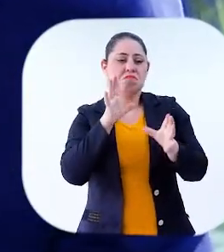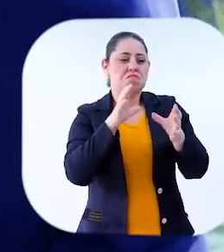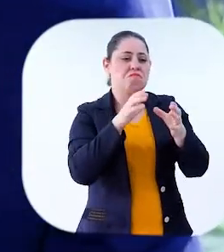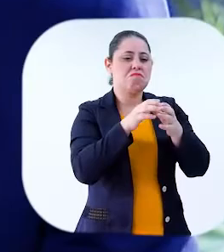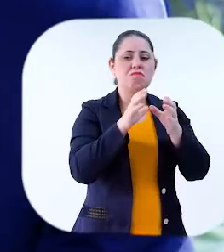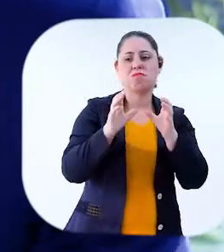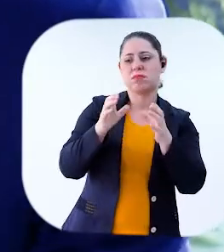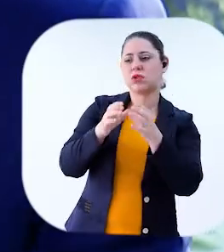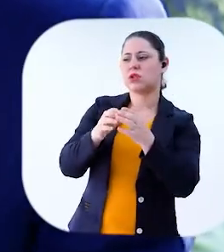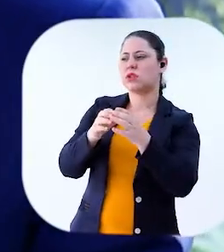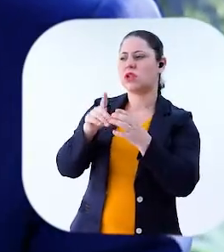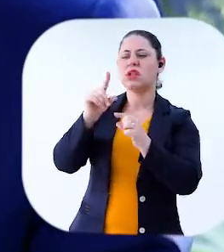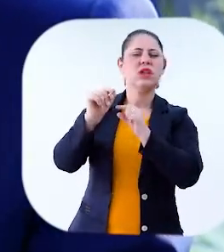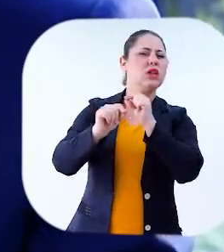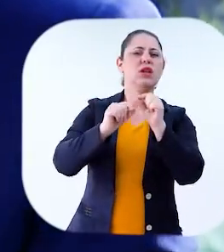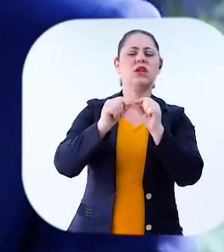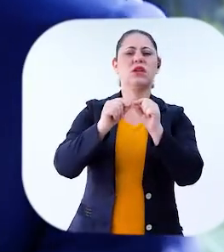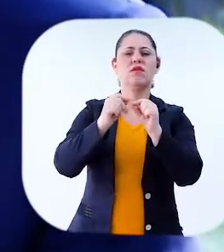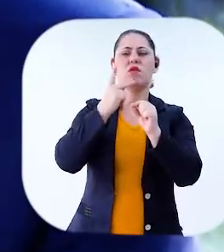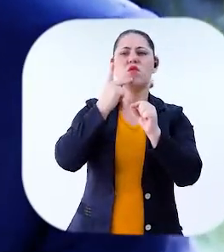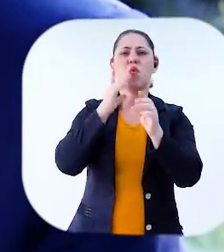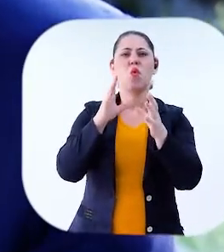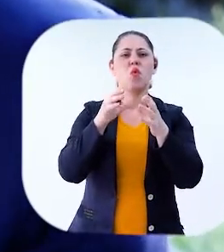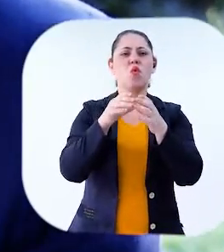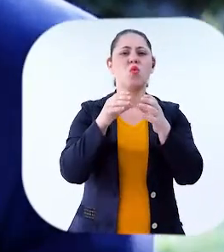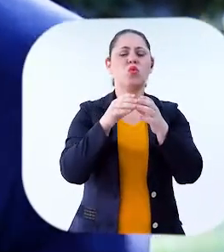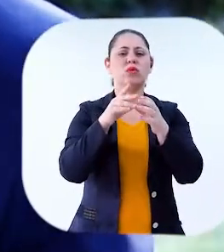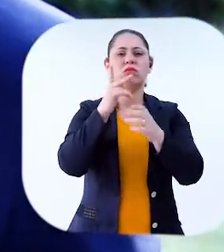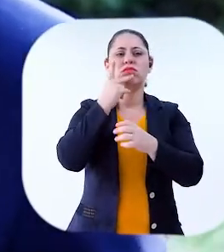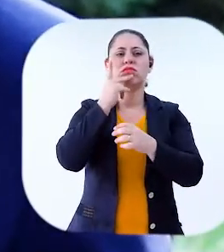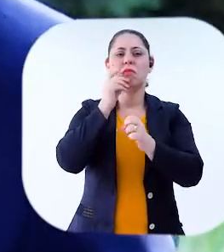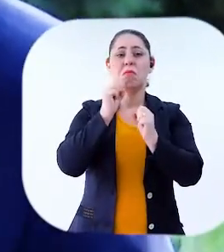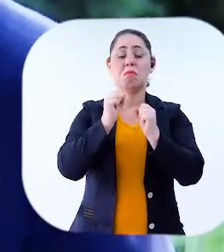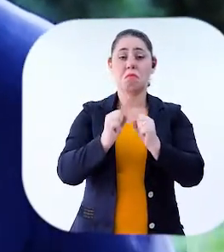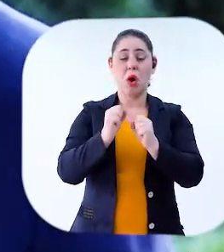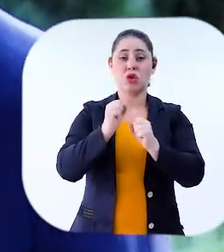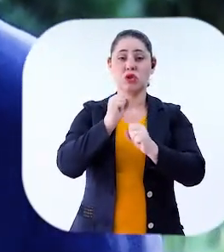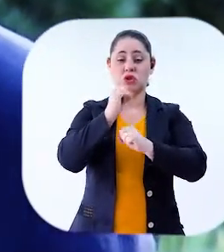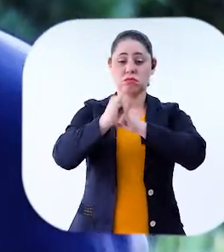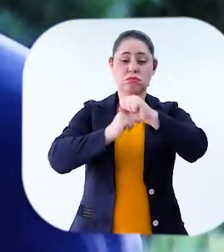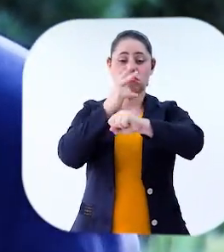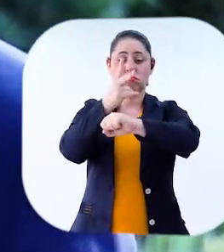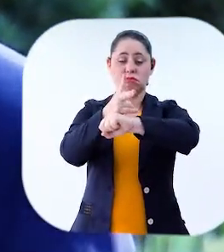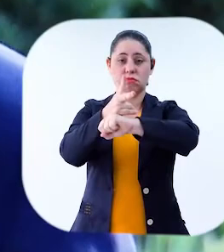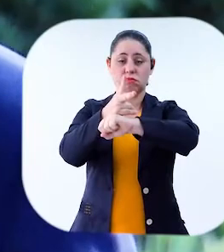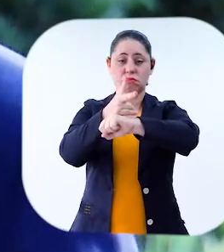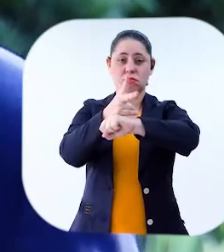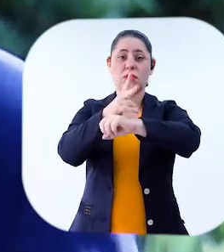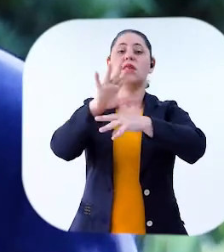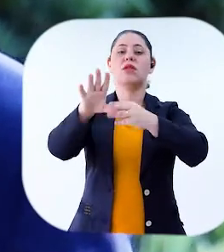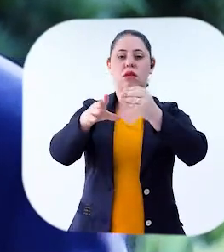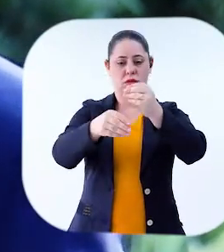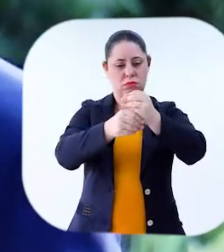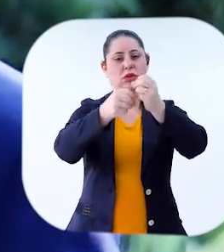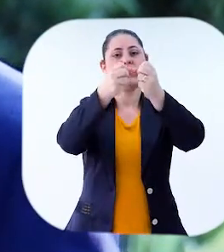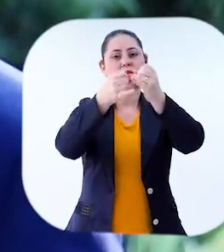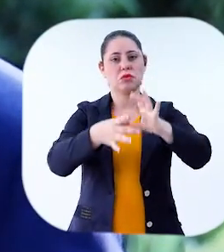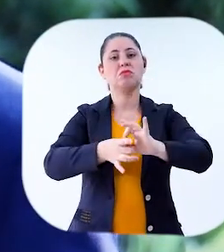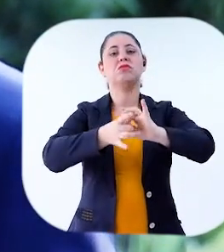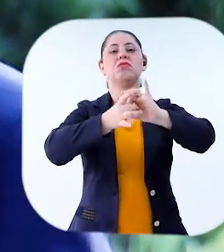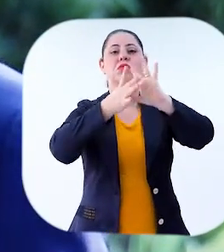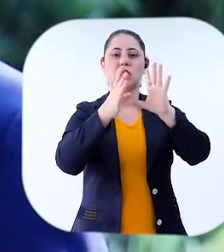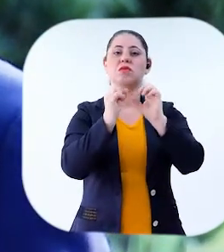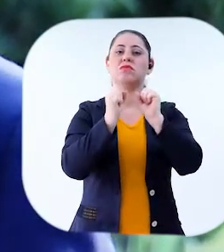partidárias. Né? Quem algum dia falou das convenções partidárias que poderiam ser realizadas, por exemplo, de forma virtual? E a emenda